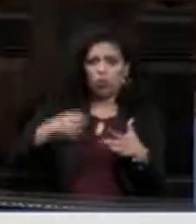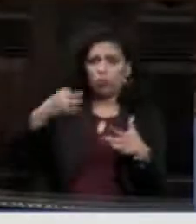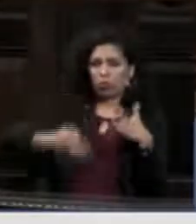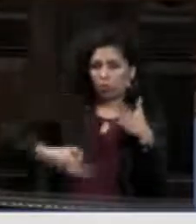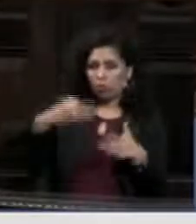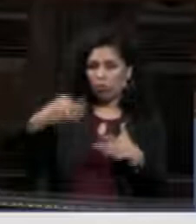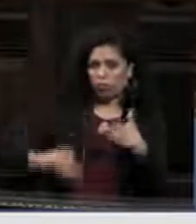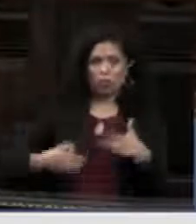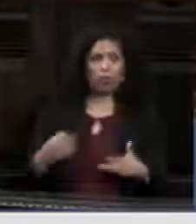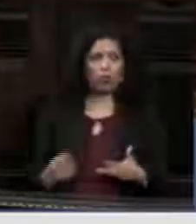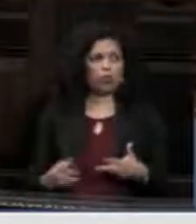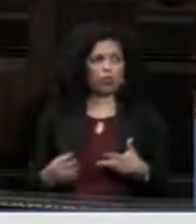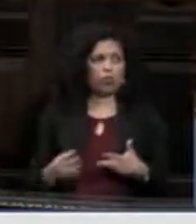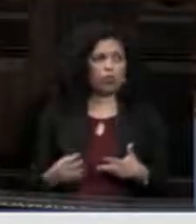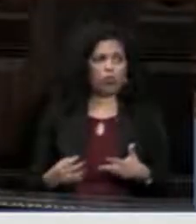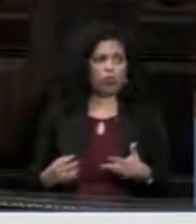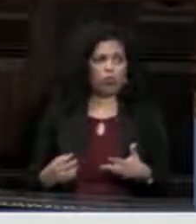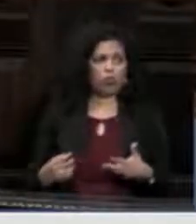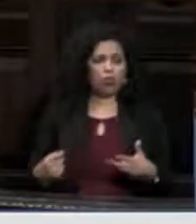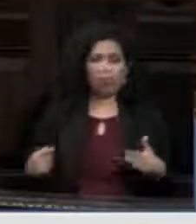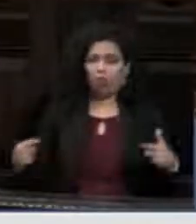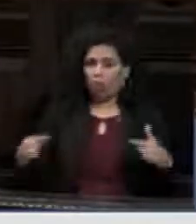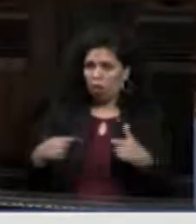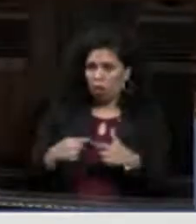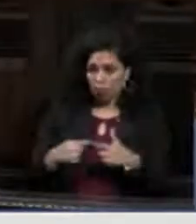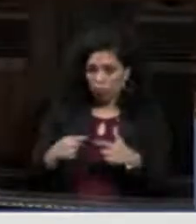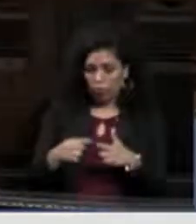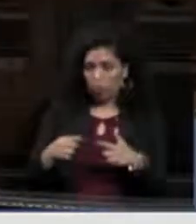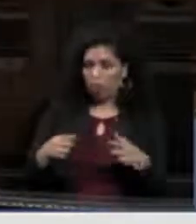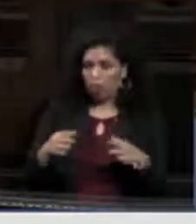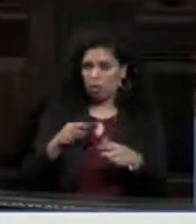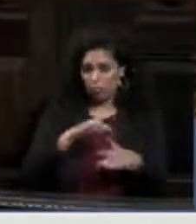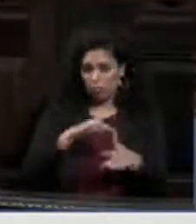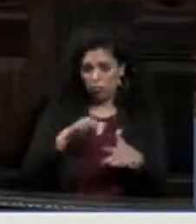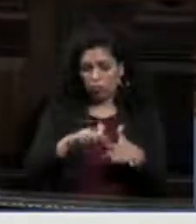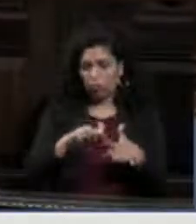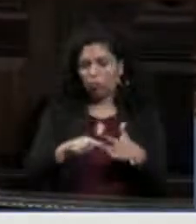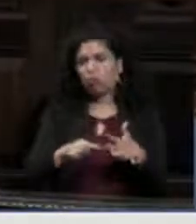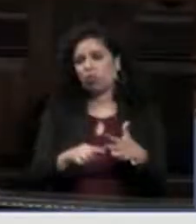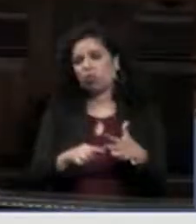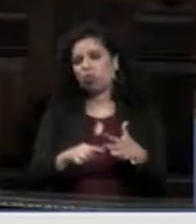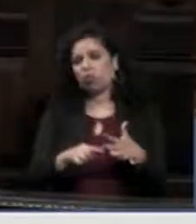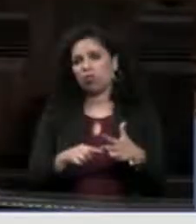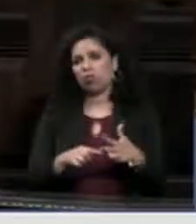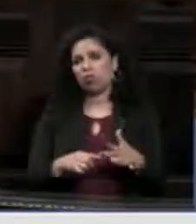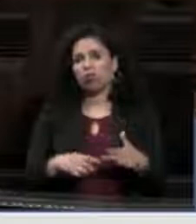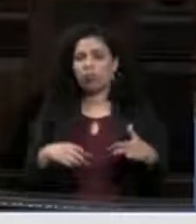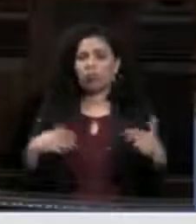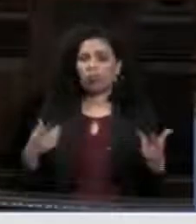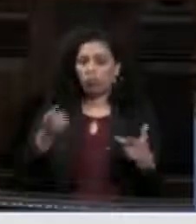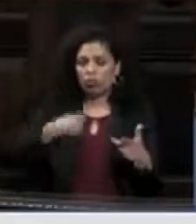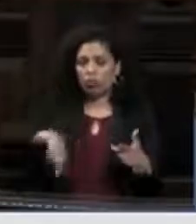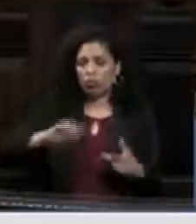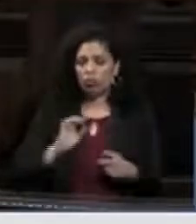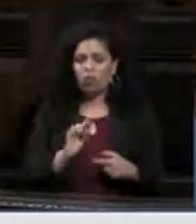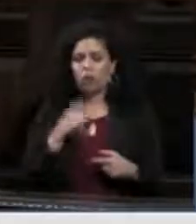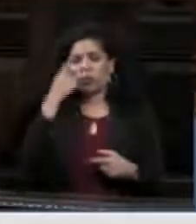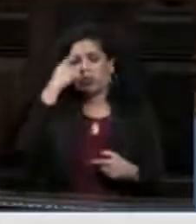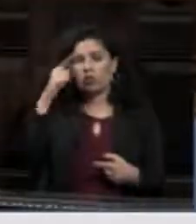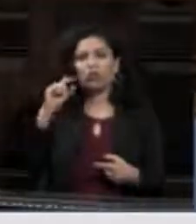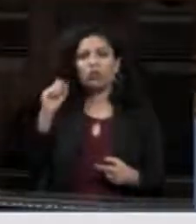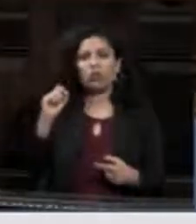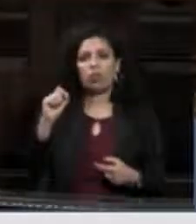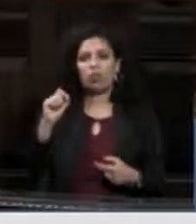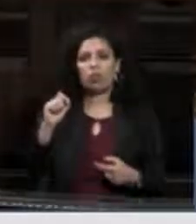Judiciário e isso cabe também para o Poder Executivo. Por isso, temos defendido que as